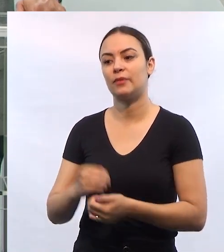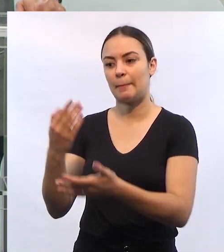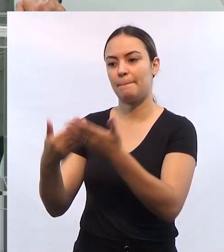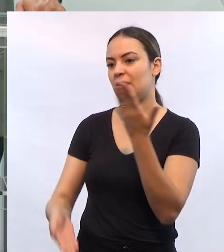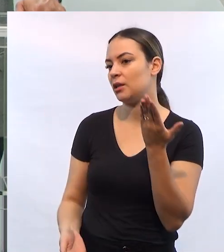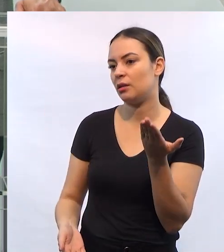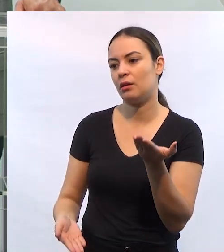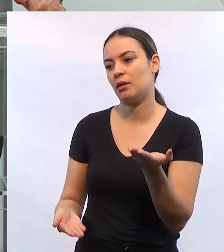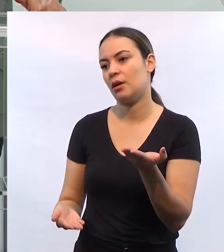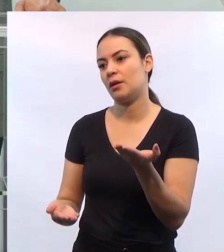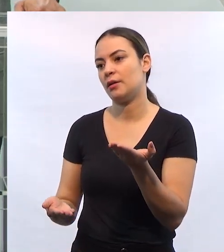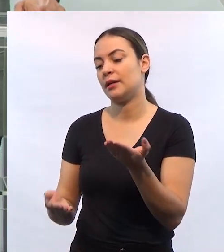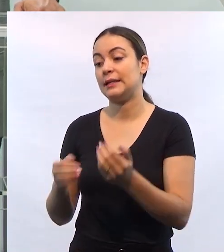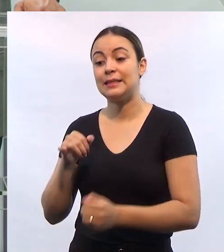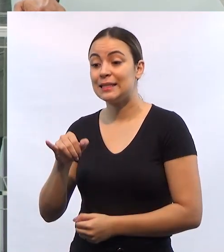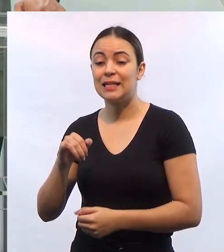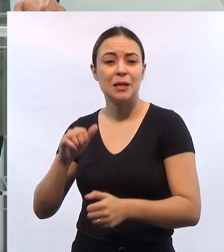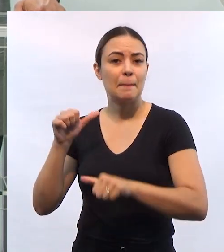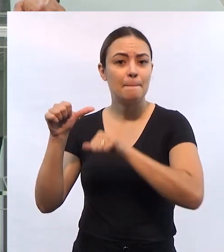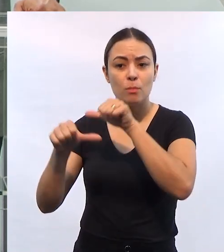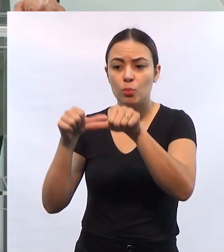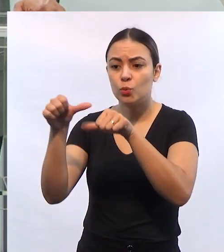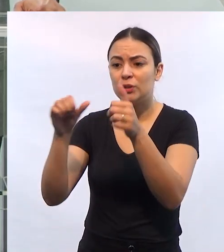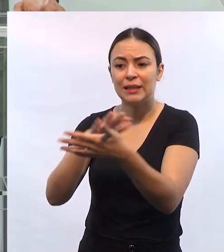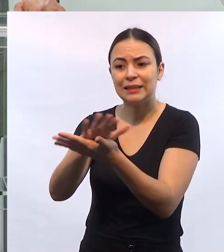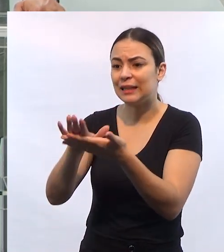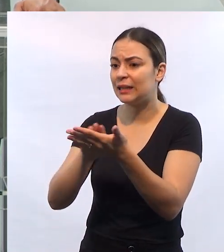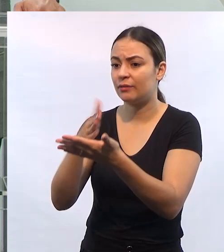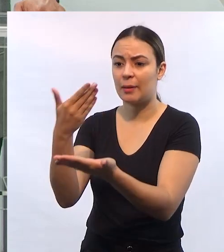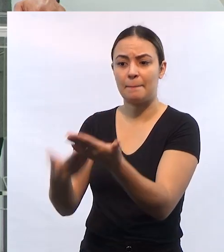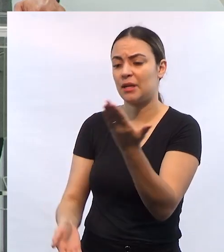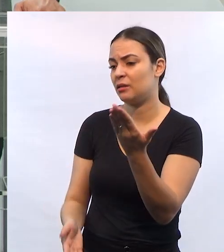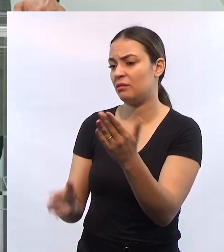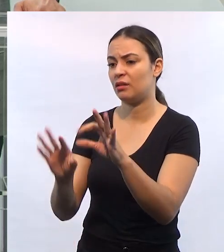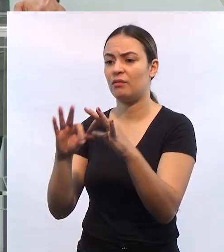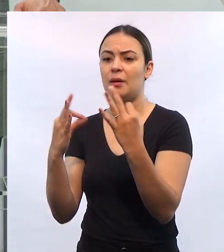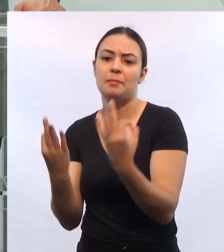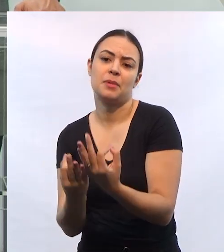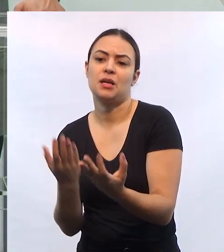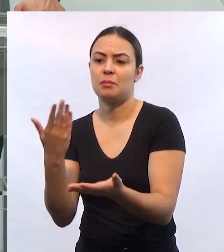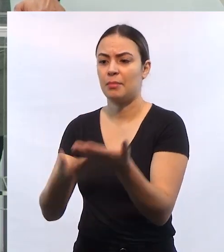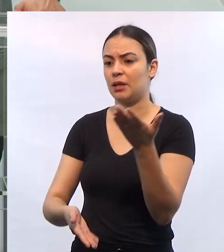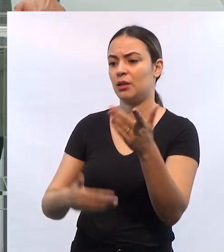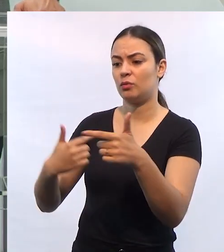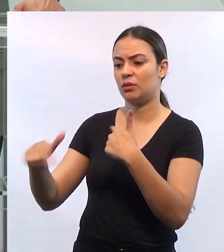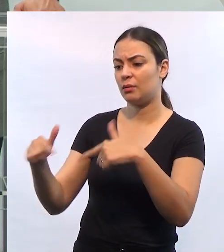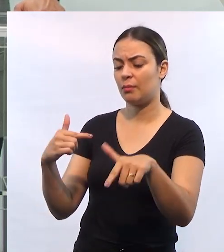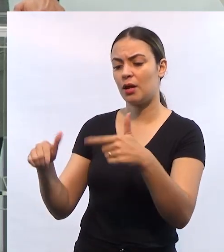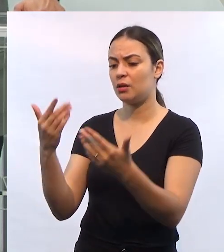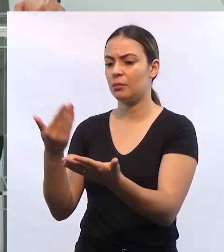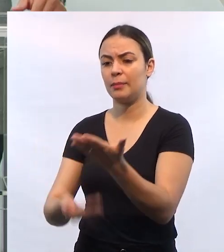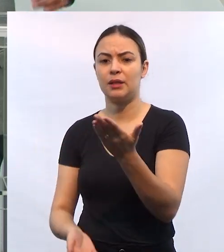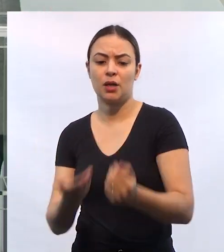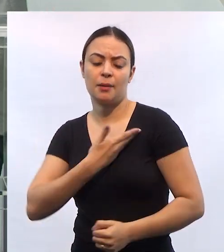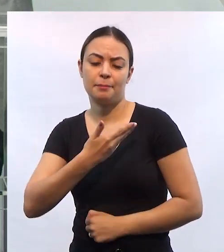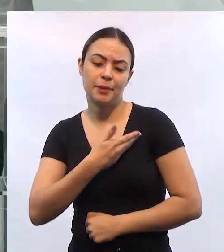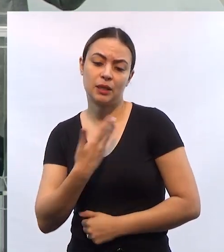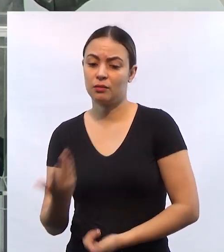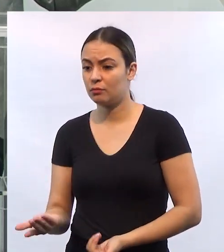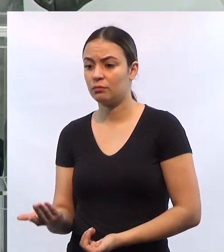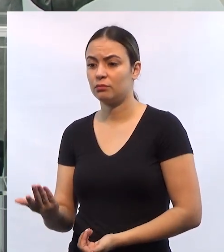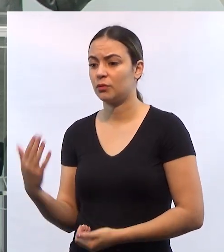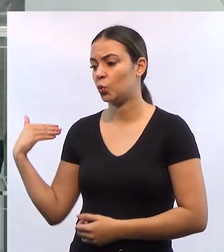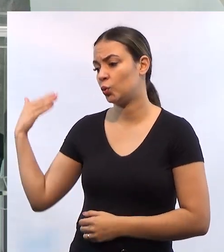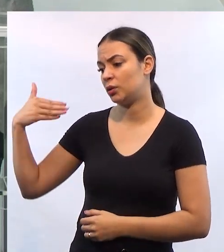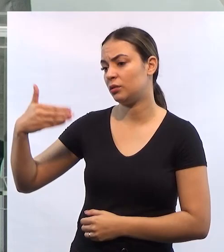ficou para trás. E aí perdeu o seu emprego, seu cargo público, perdeu sua família, enfim, seus amigos, tudo mais, porque você foi